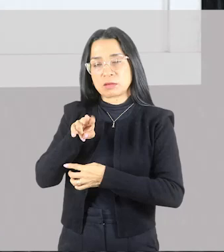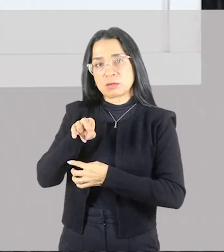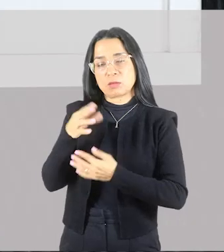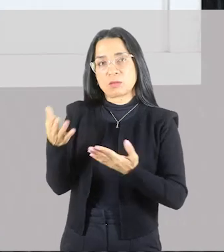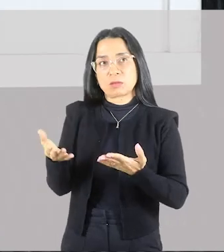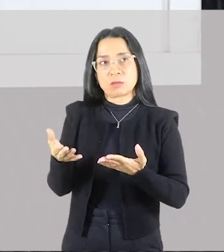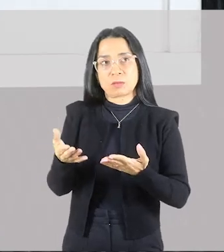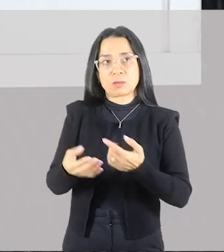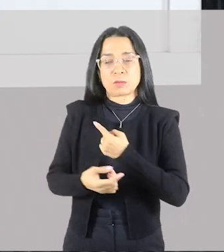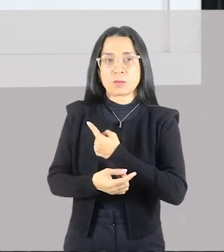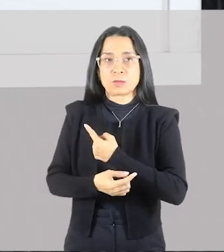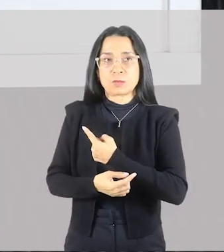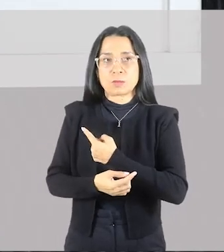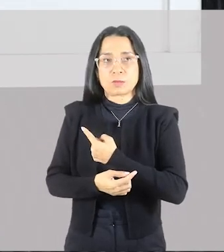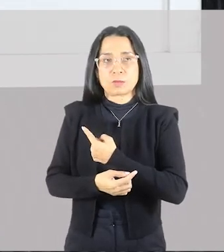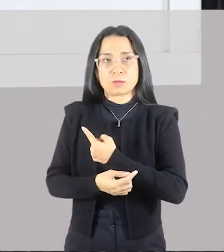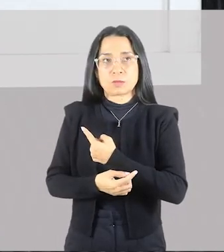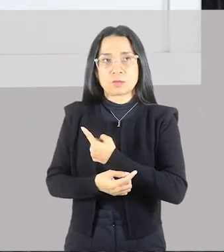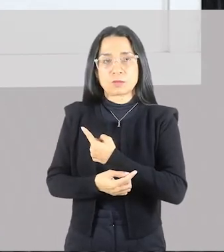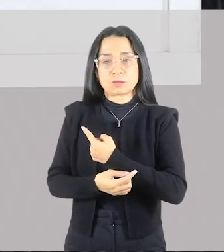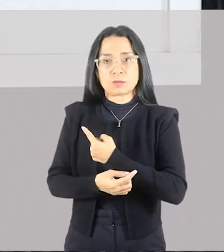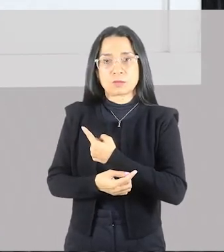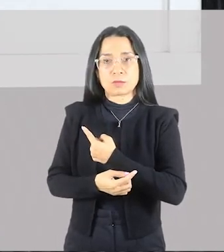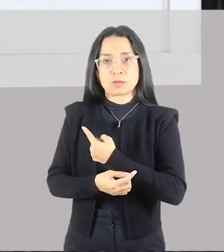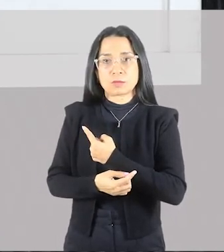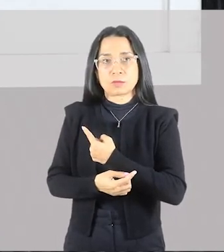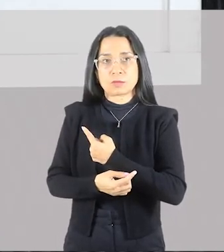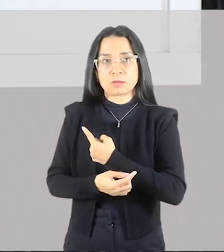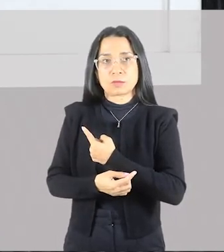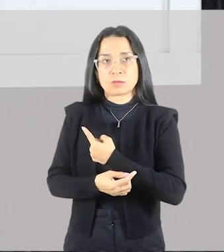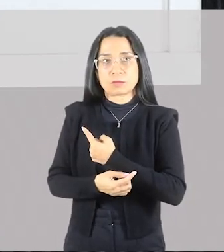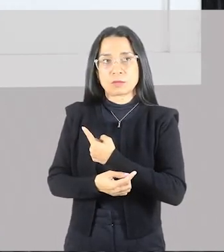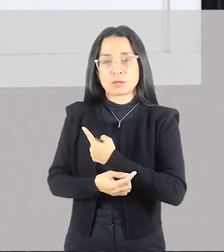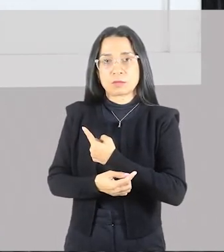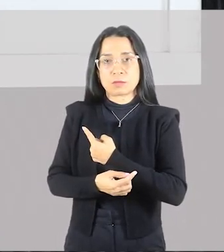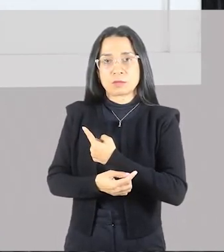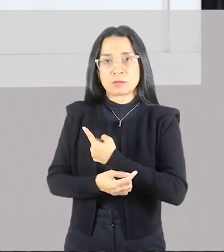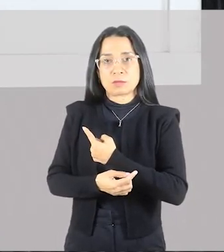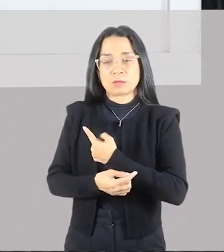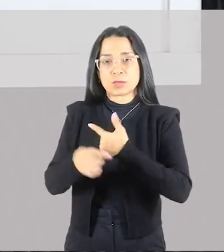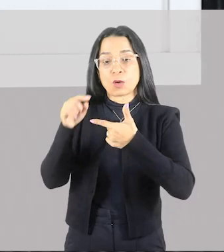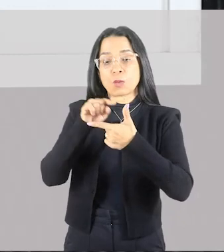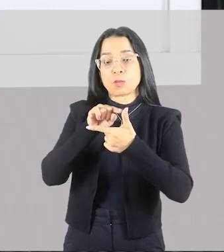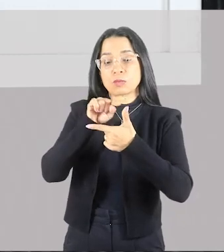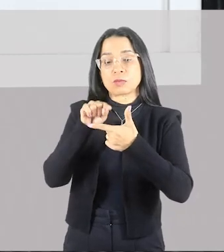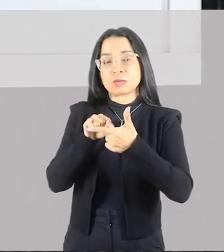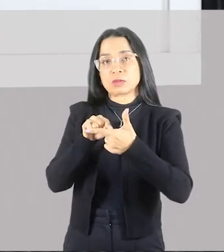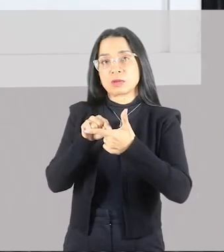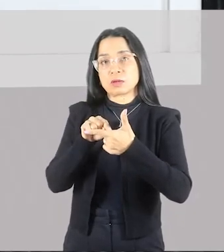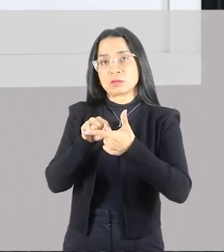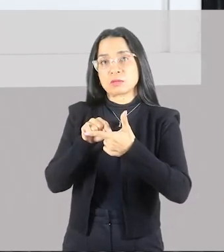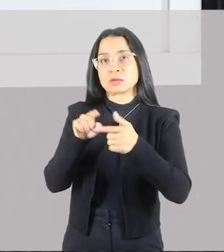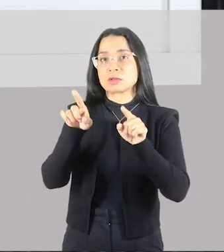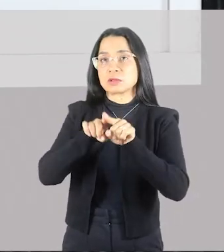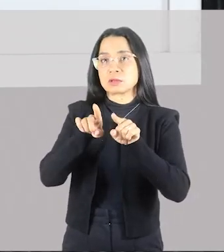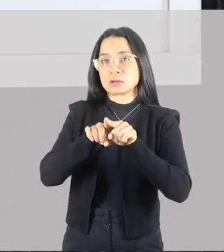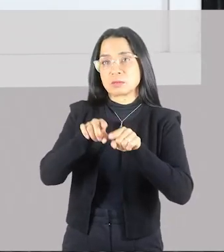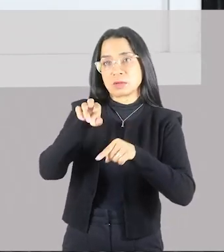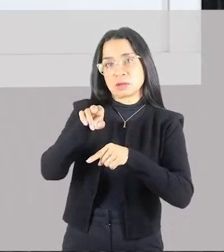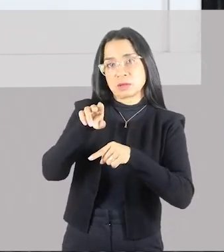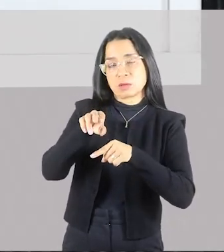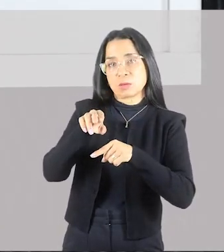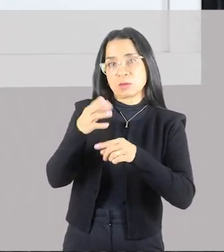ângulos medidos, aliás, os lados todos com a mesma medida e os ângulos opostos com a mesma medida.